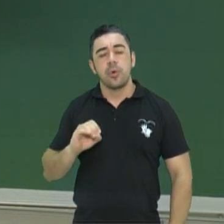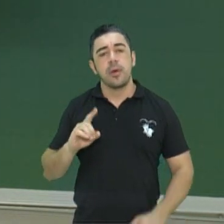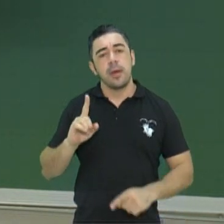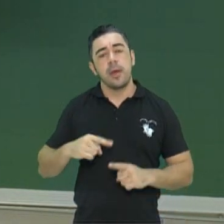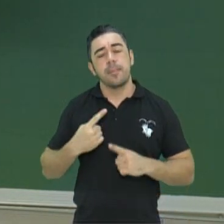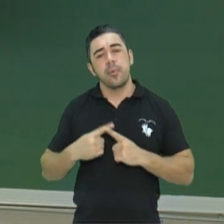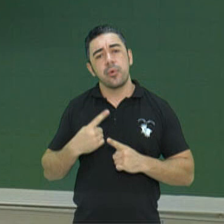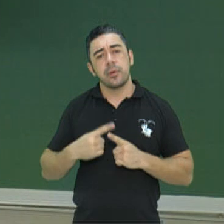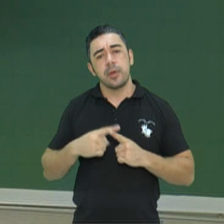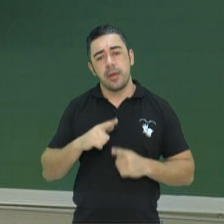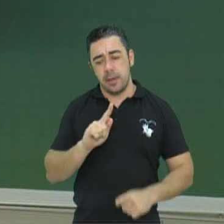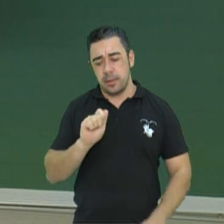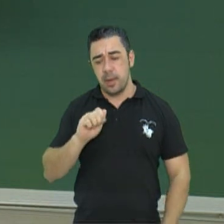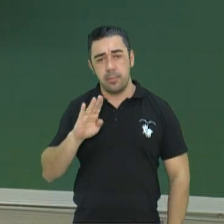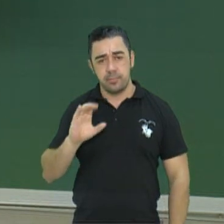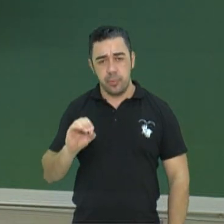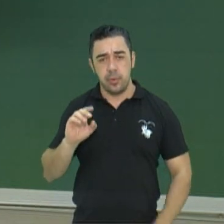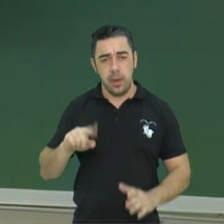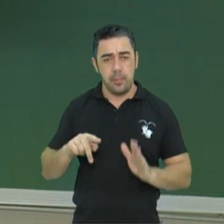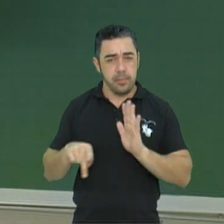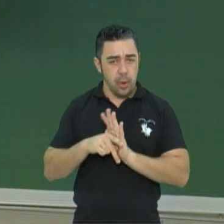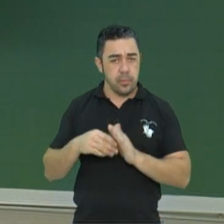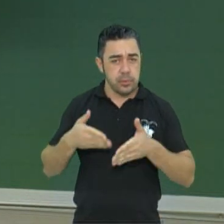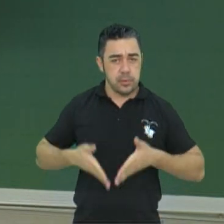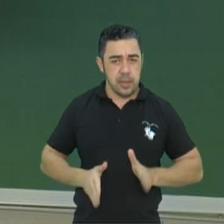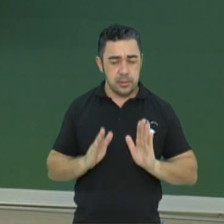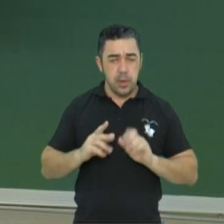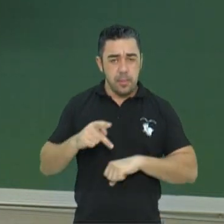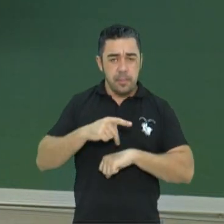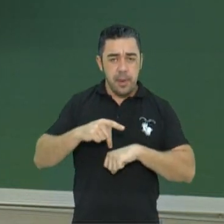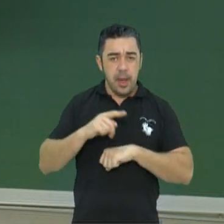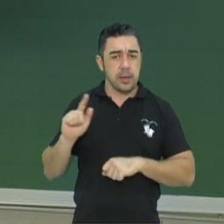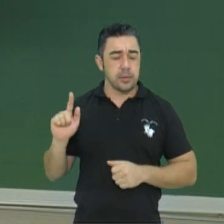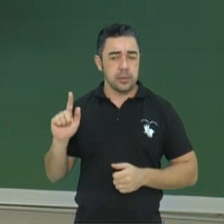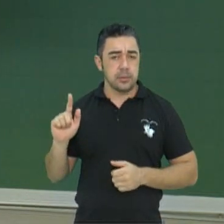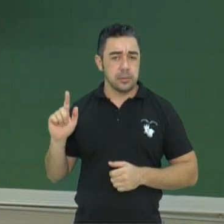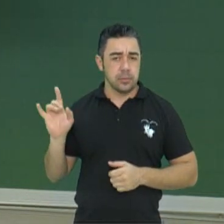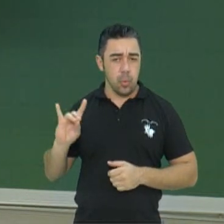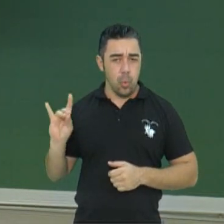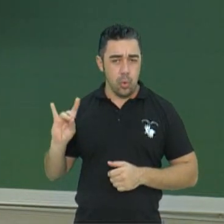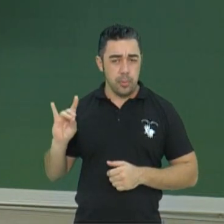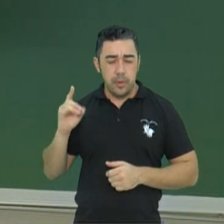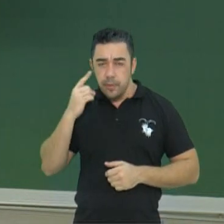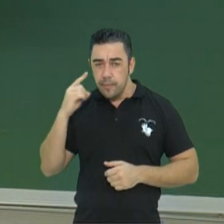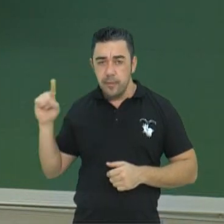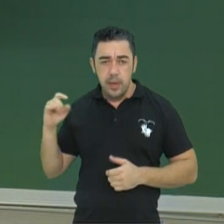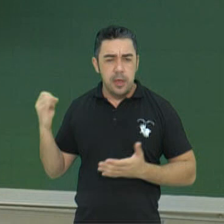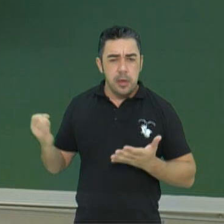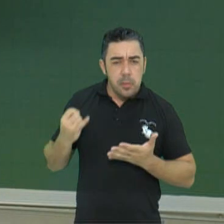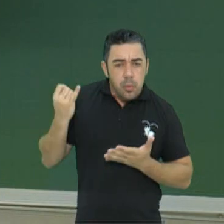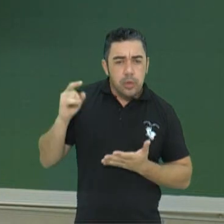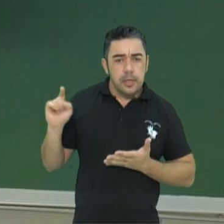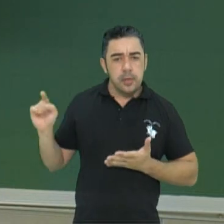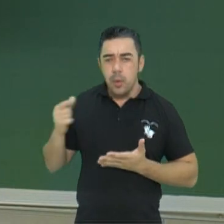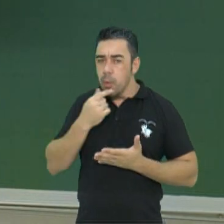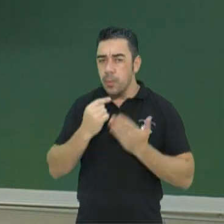o Gabo é colombiano. Vamos conhecer um pouquinho, então, desse importante